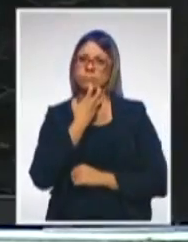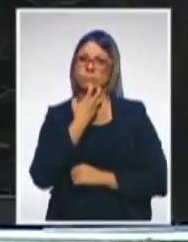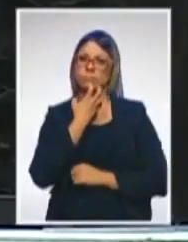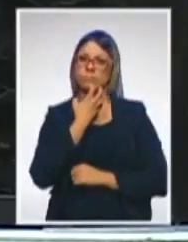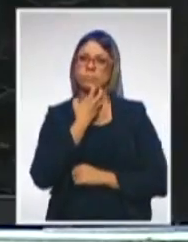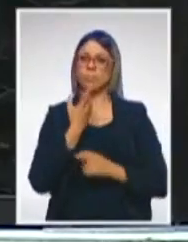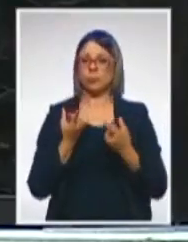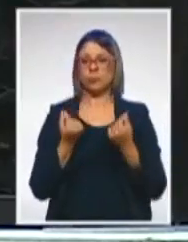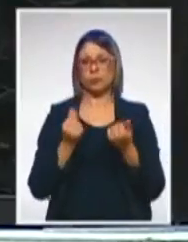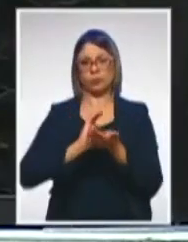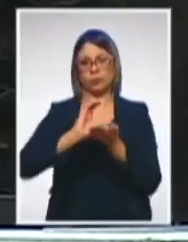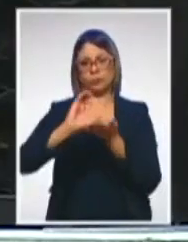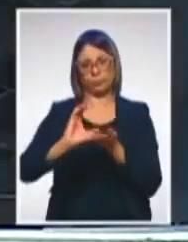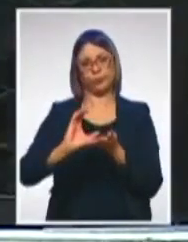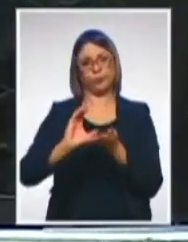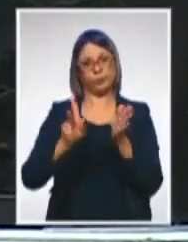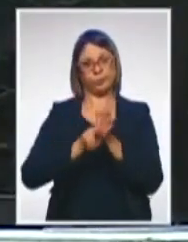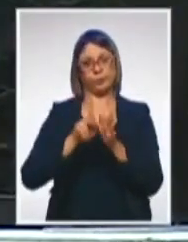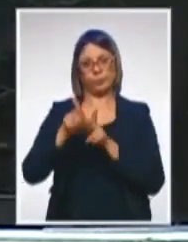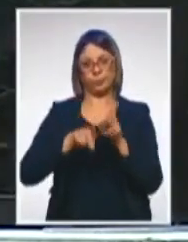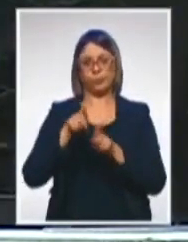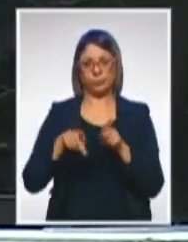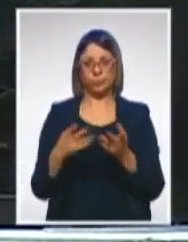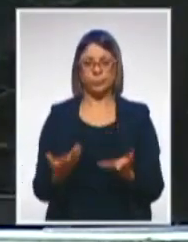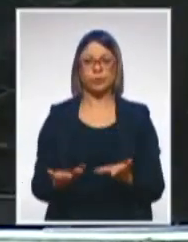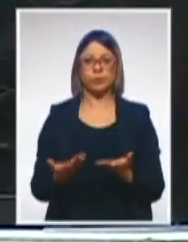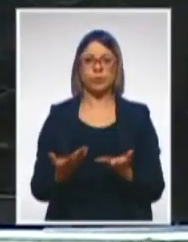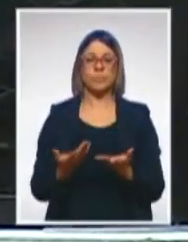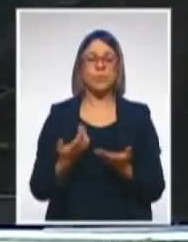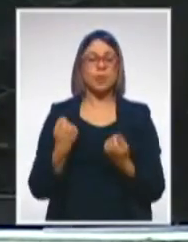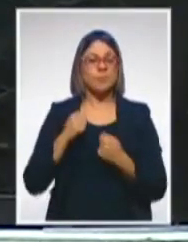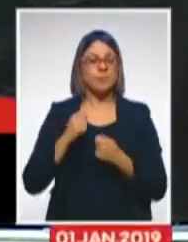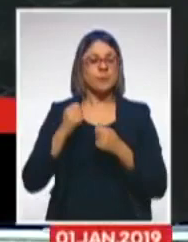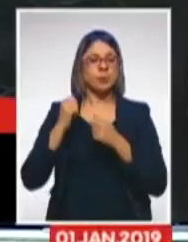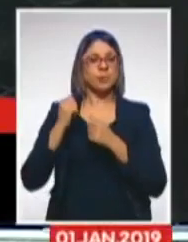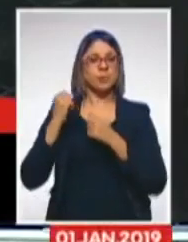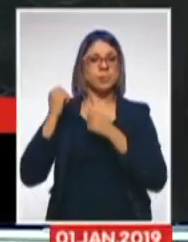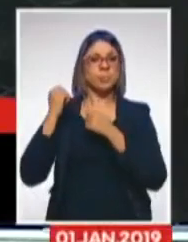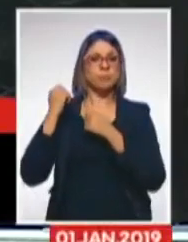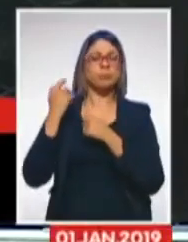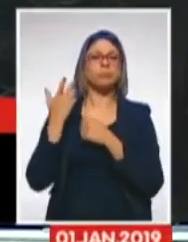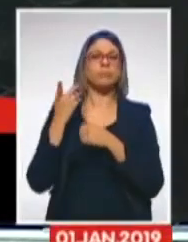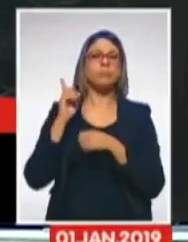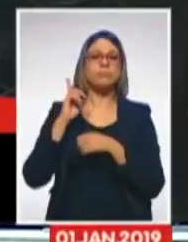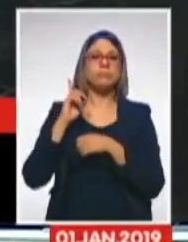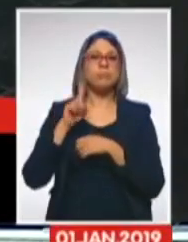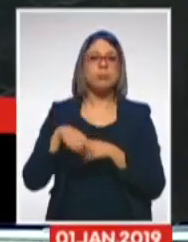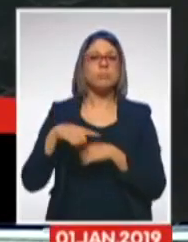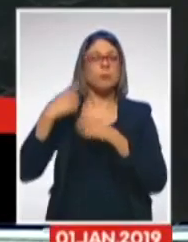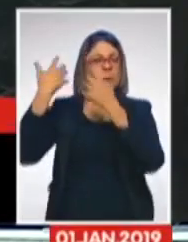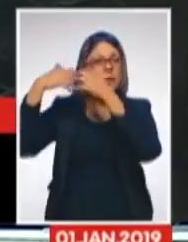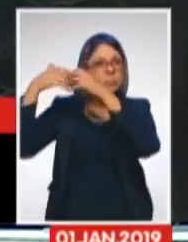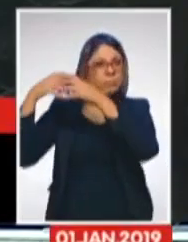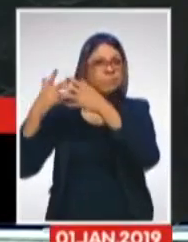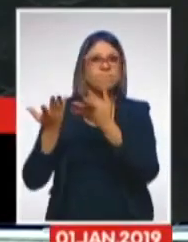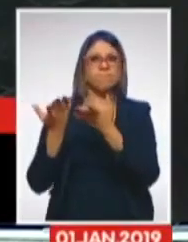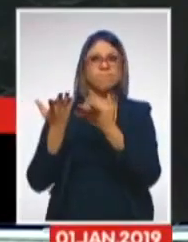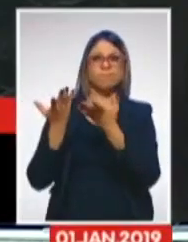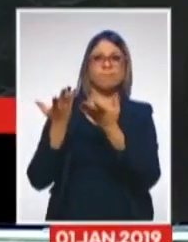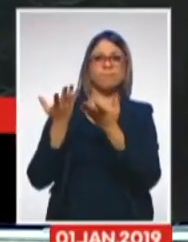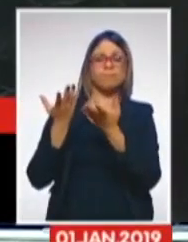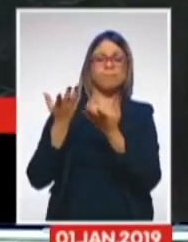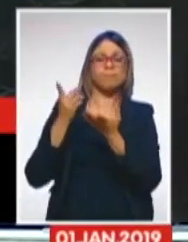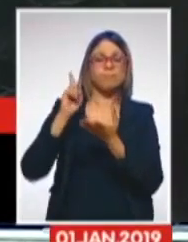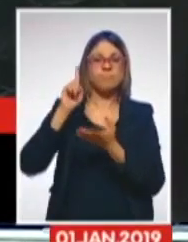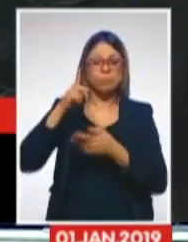recursos públicos. Um amadurecimento político e democrático que permite reunir as